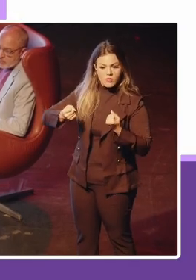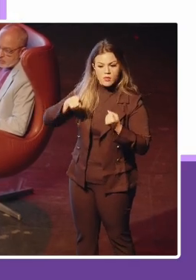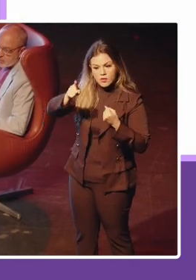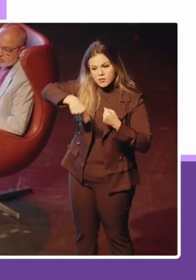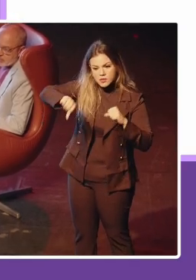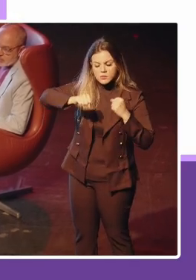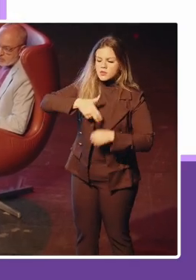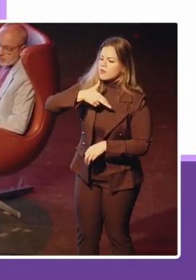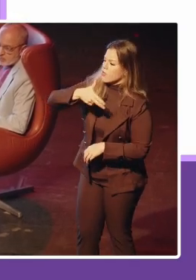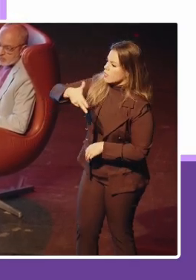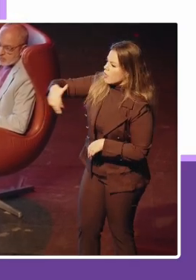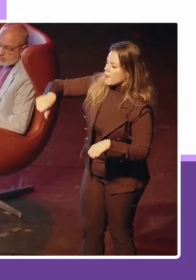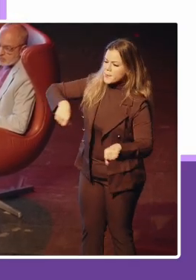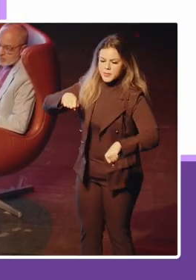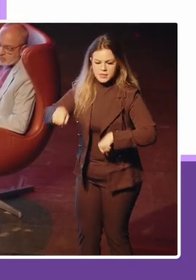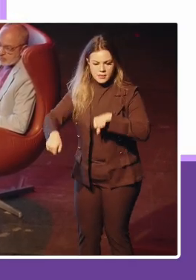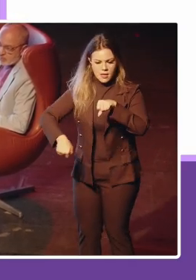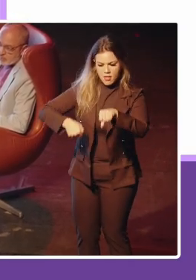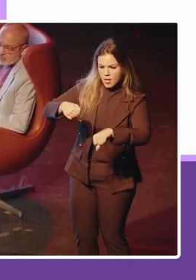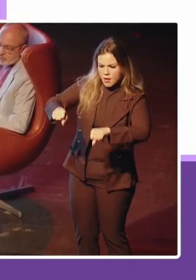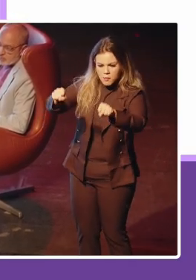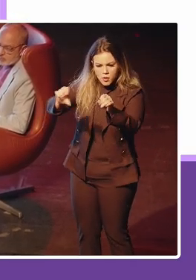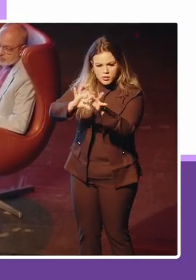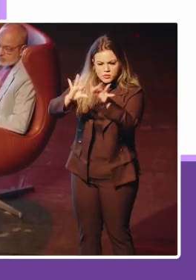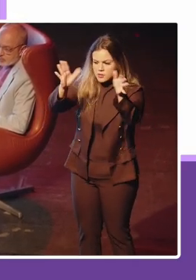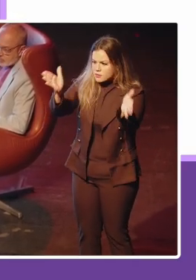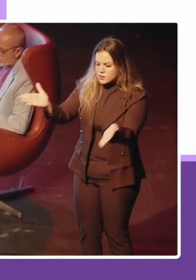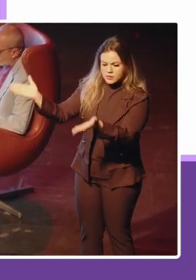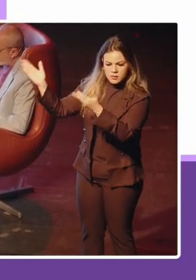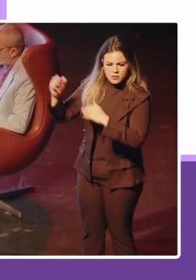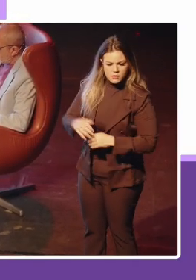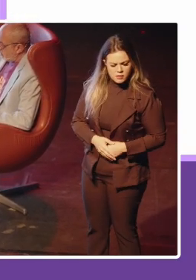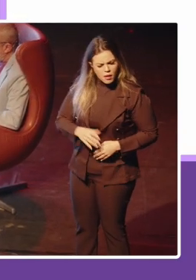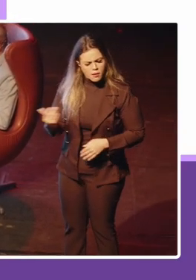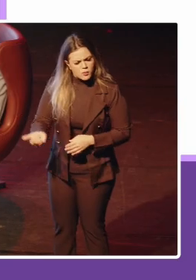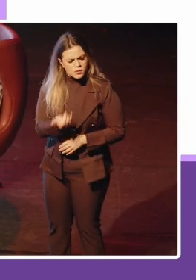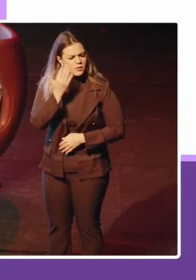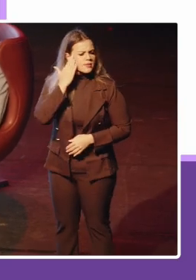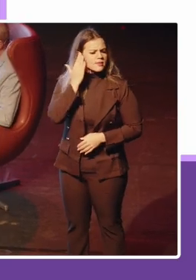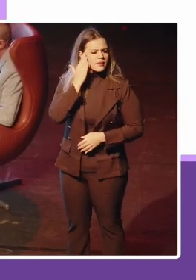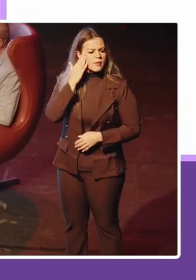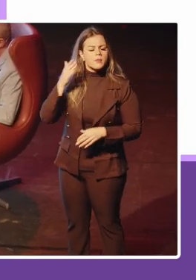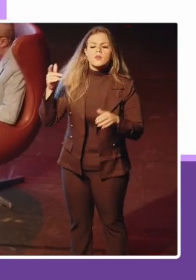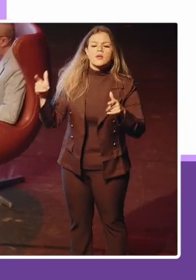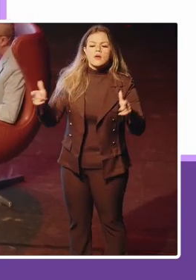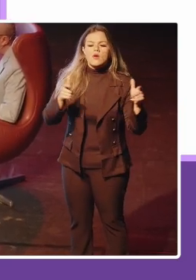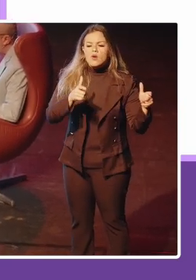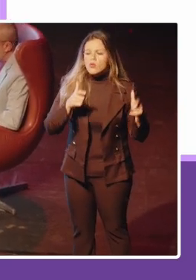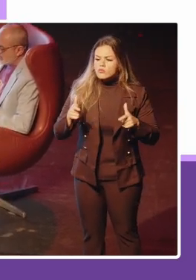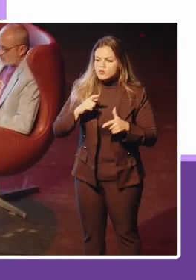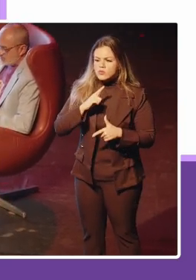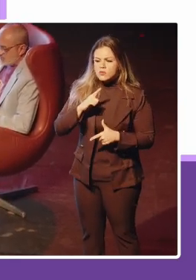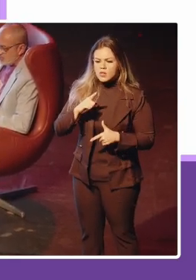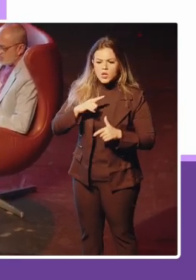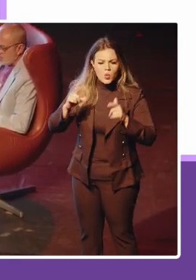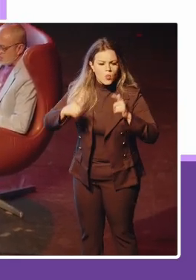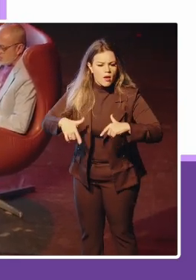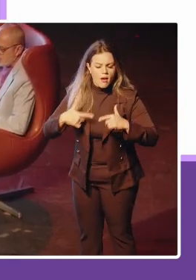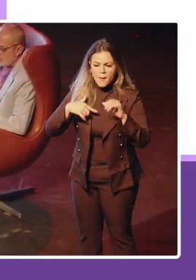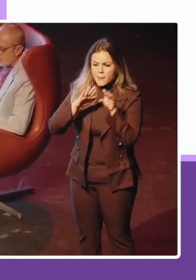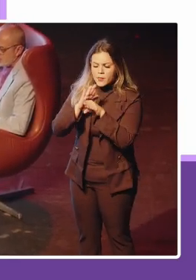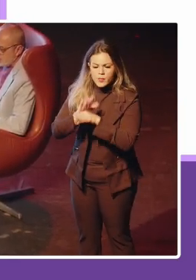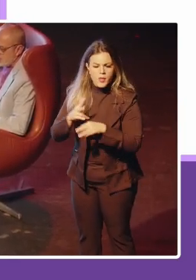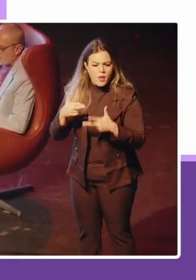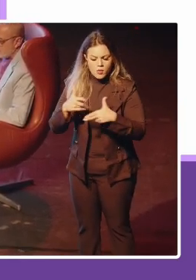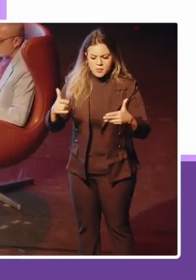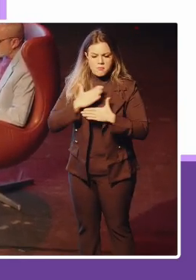física, caminharem, andarem de bicicleta. Né? É muito importante que a gente saiba e cobre dos nossos gestores, que nós elegemos,